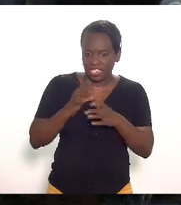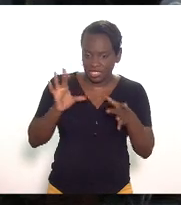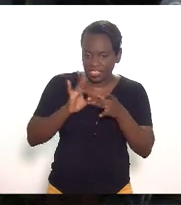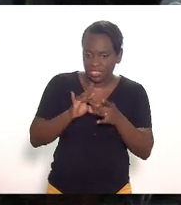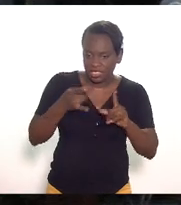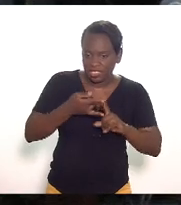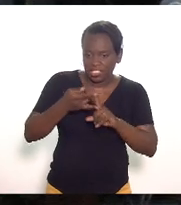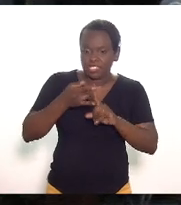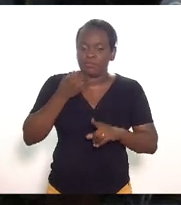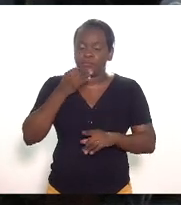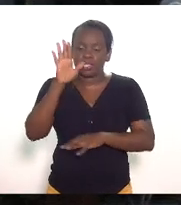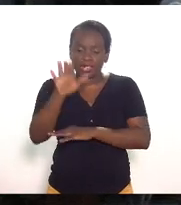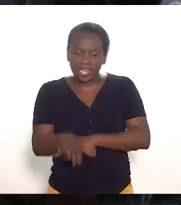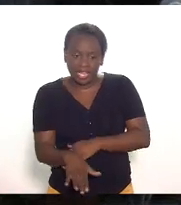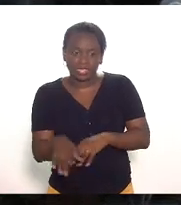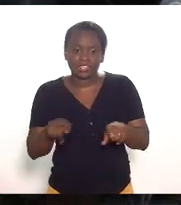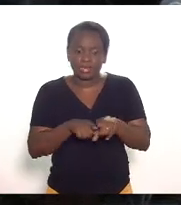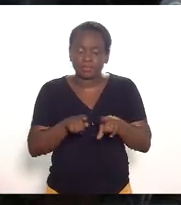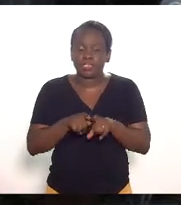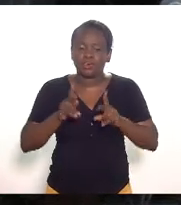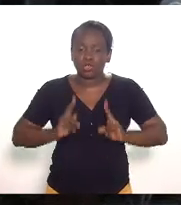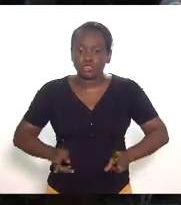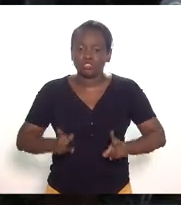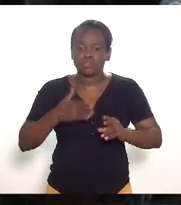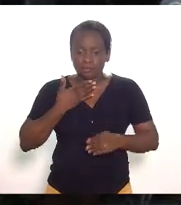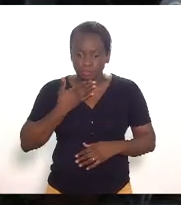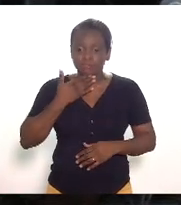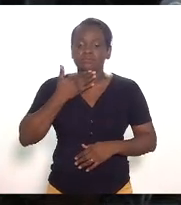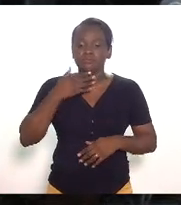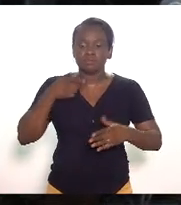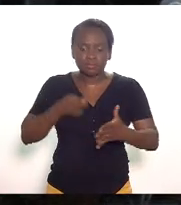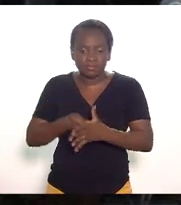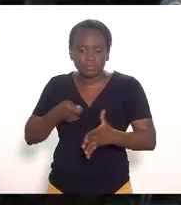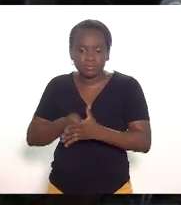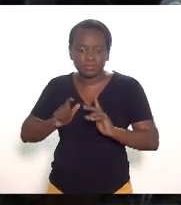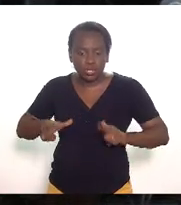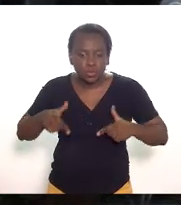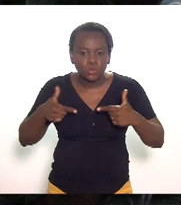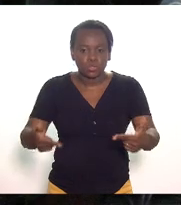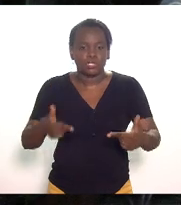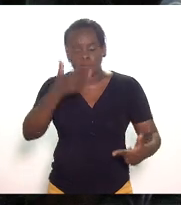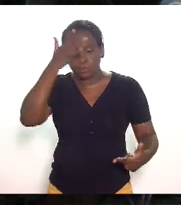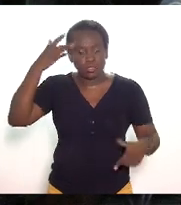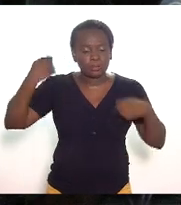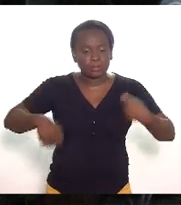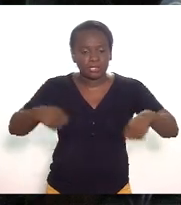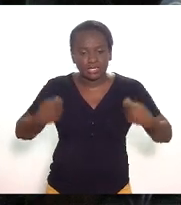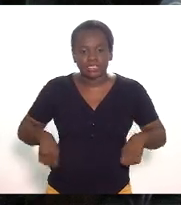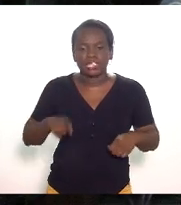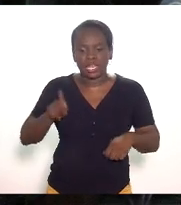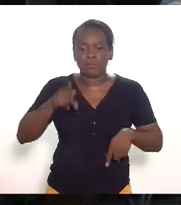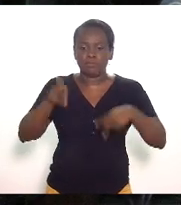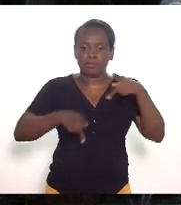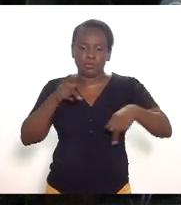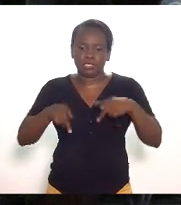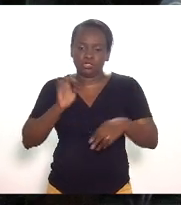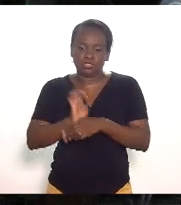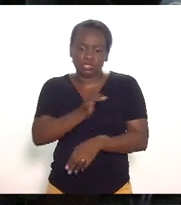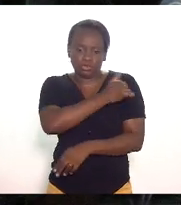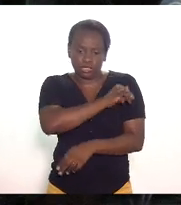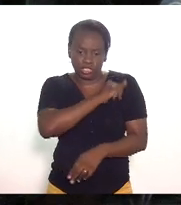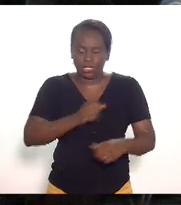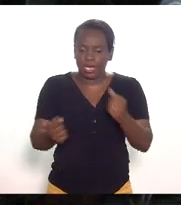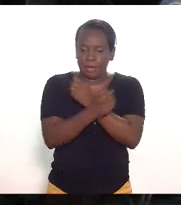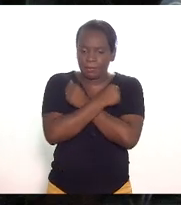ótimo final de tarde e sigamos de cabeça erguida lutando por aqueles que precisam, que é a nossa população do estado do Rio de